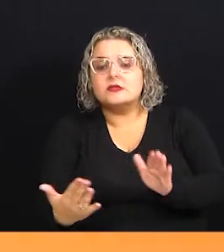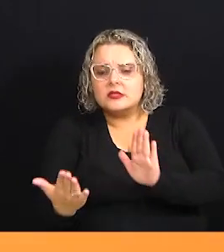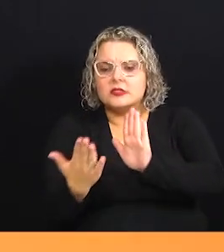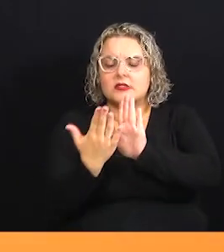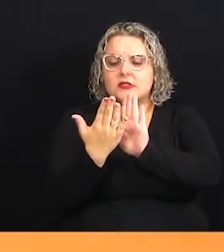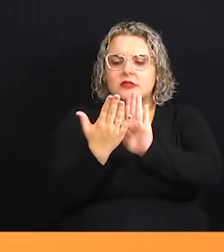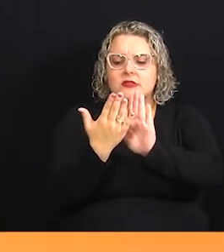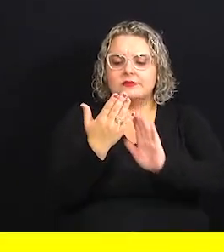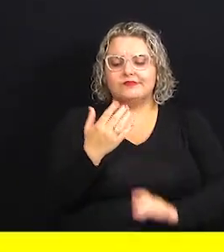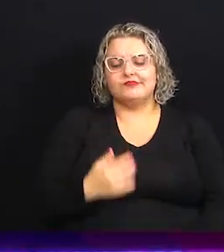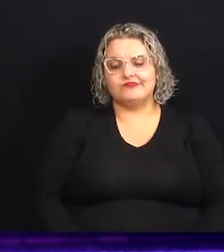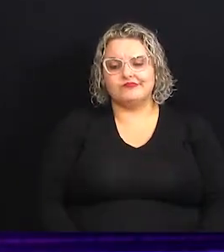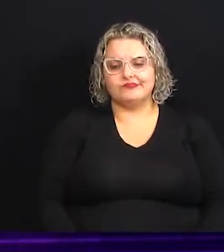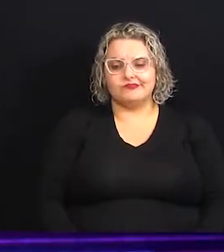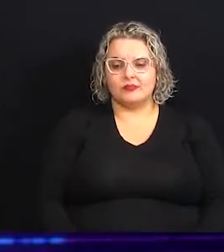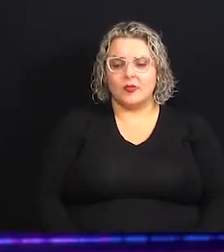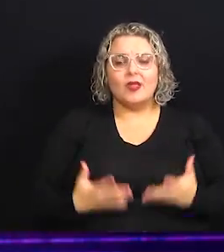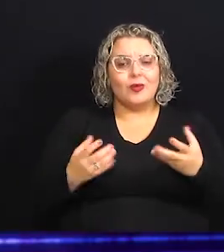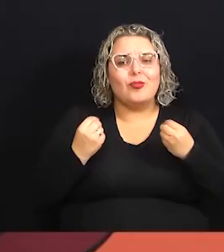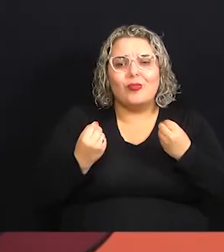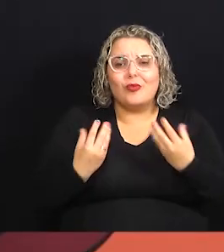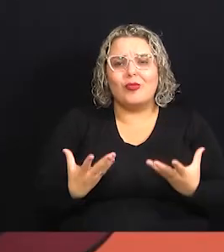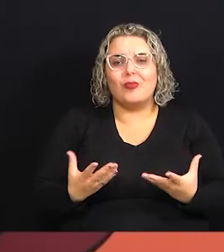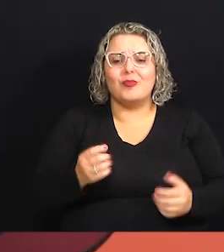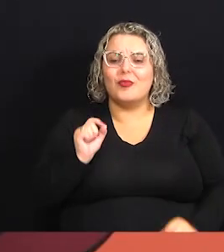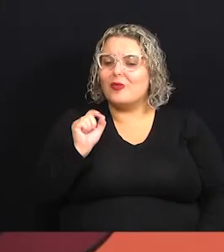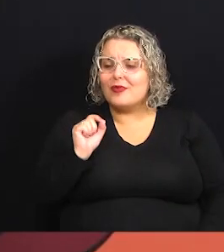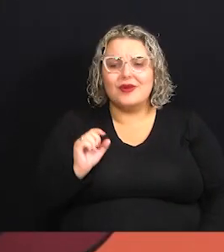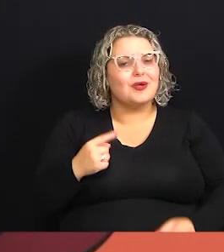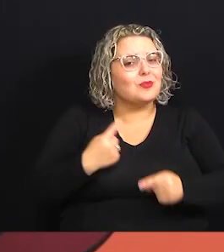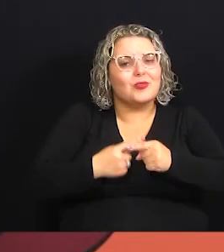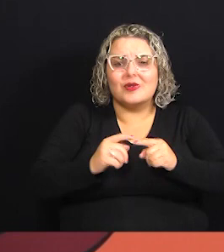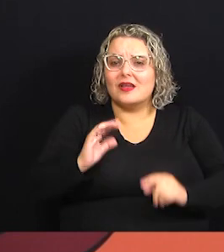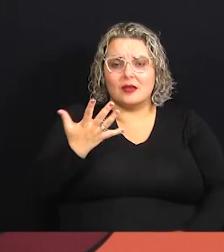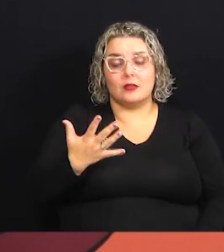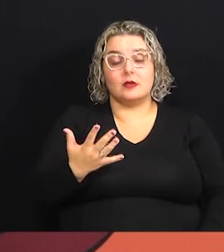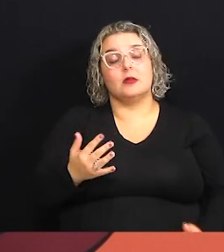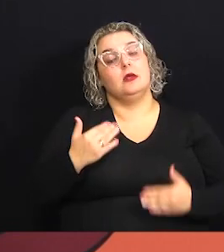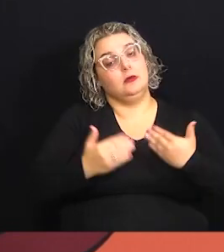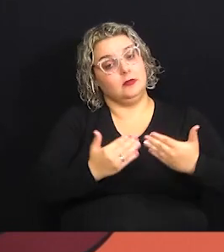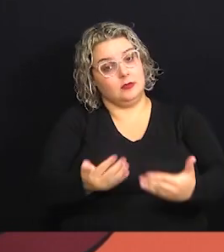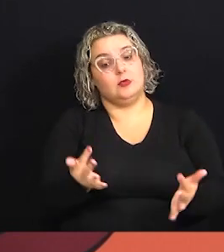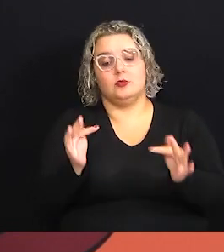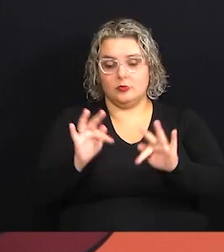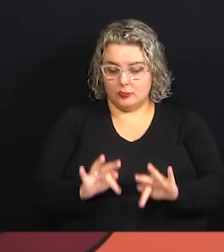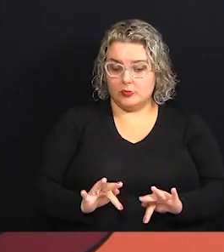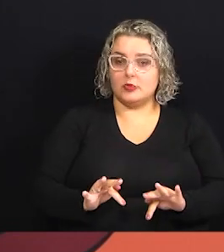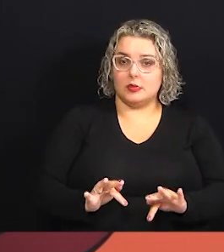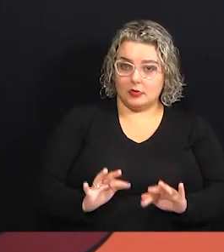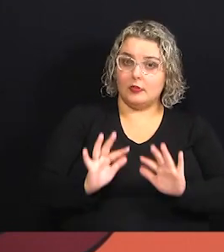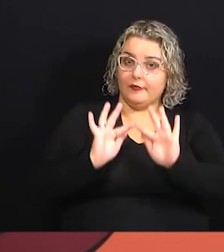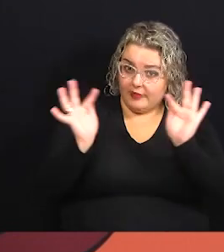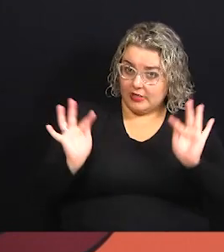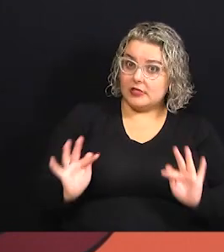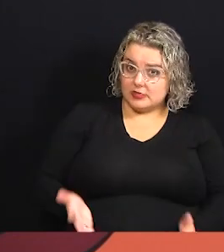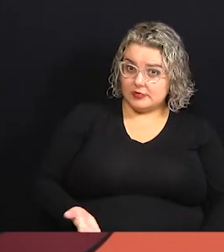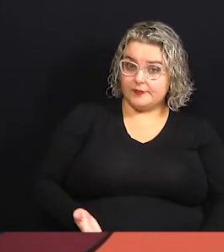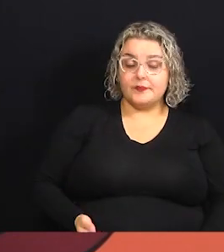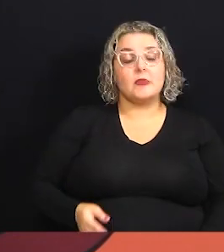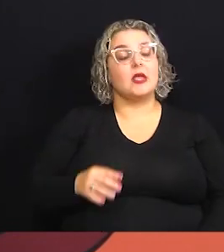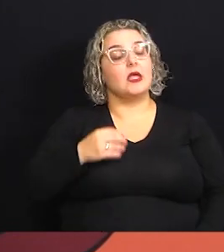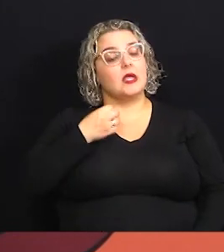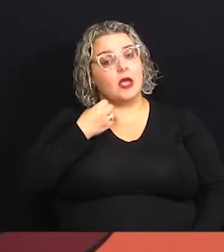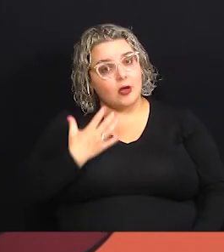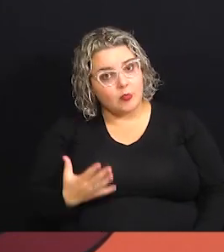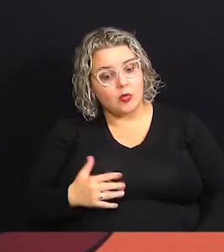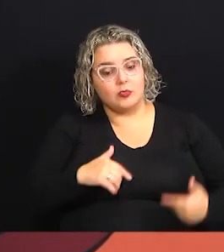que ela possa chegar a um final feliz. Zenilda, e é interessante a gente trabalhar isso logo na